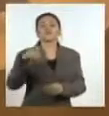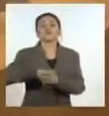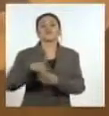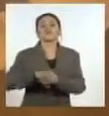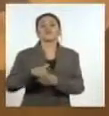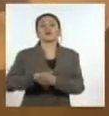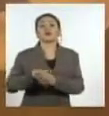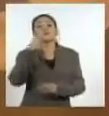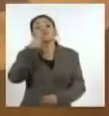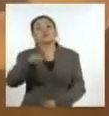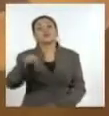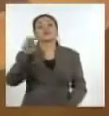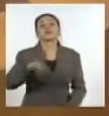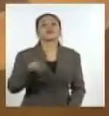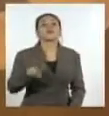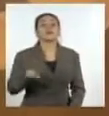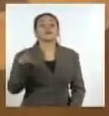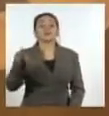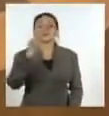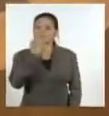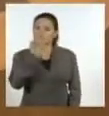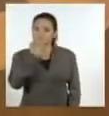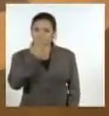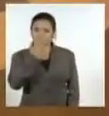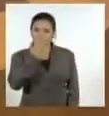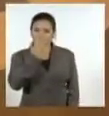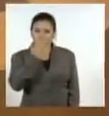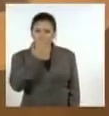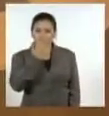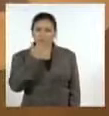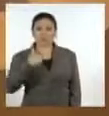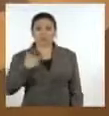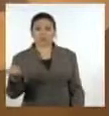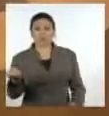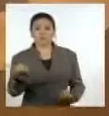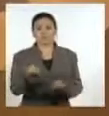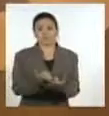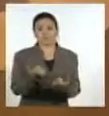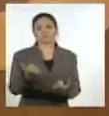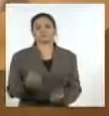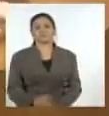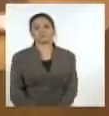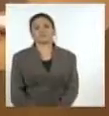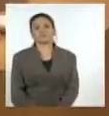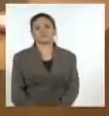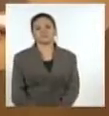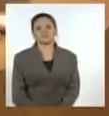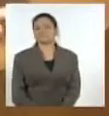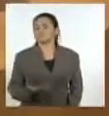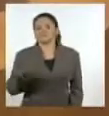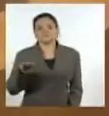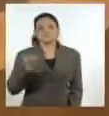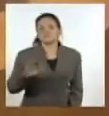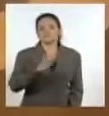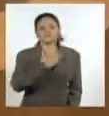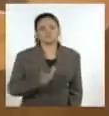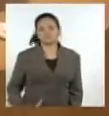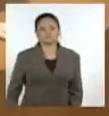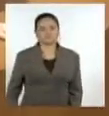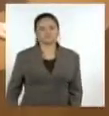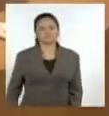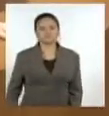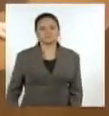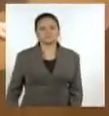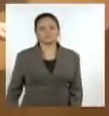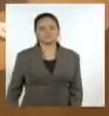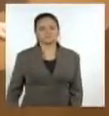Olhem o gesto de grandeza de Antônio Jorge Dino. Se recusou a ser governador. Enquanto isso,